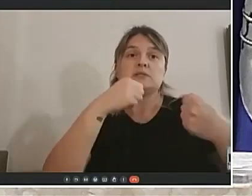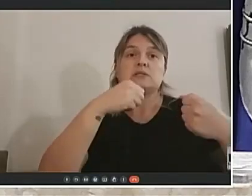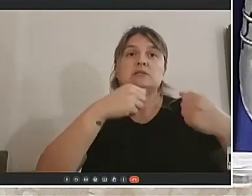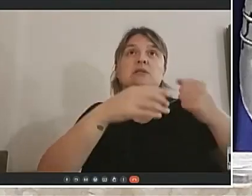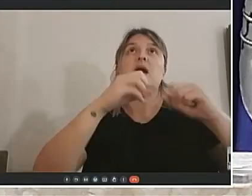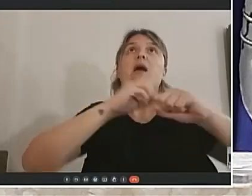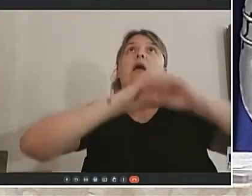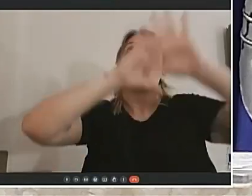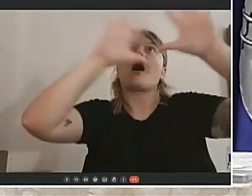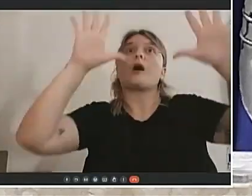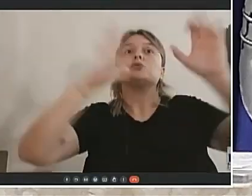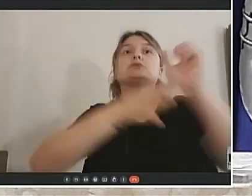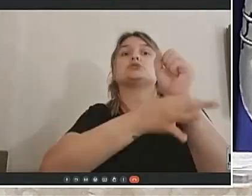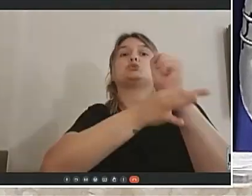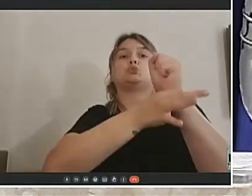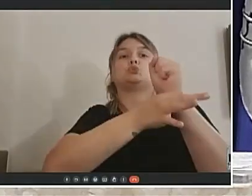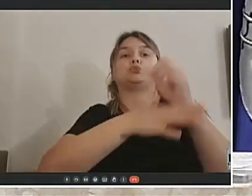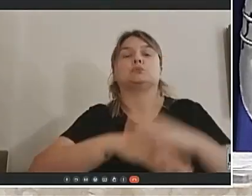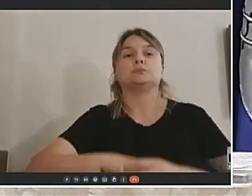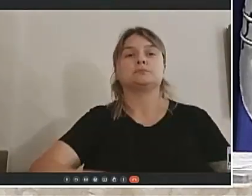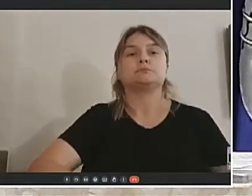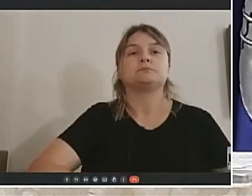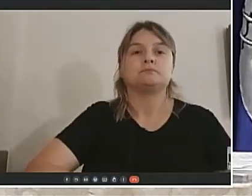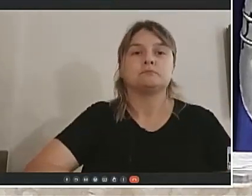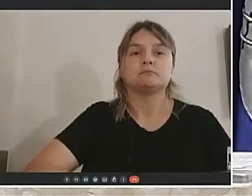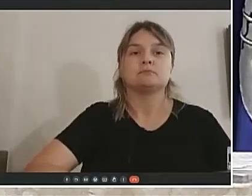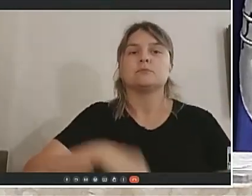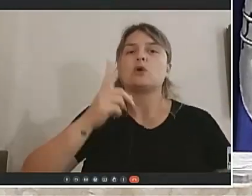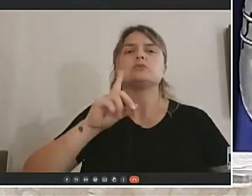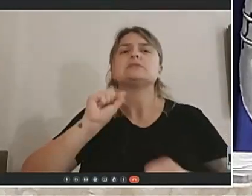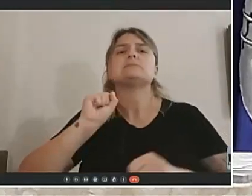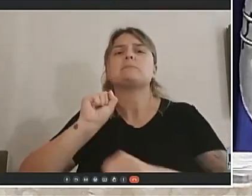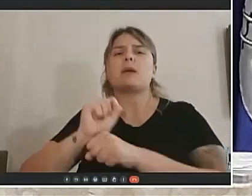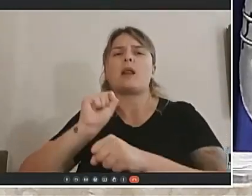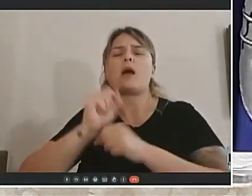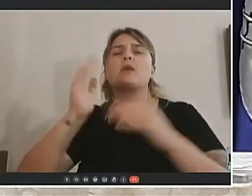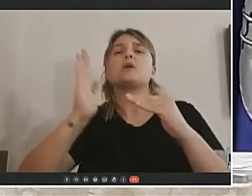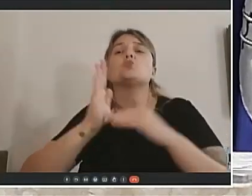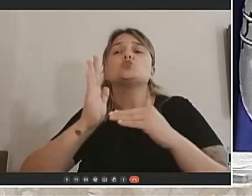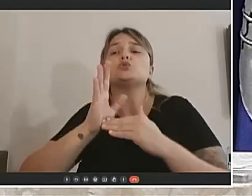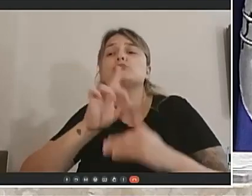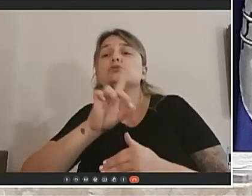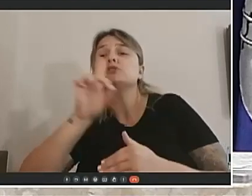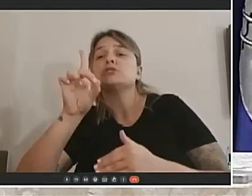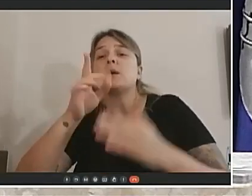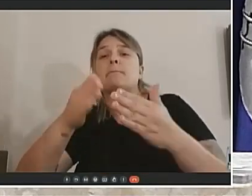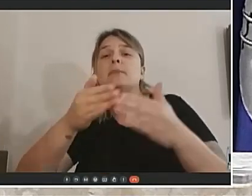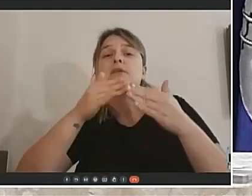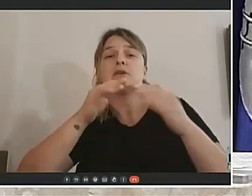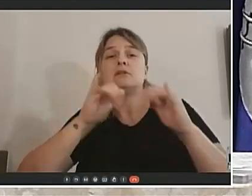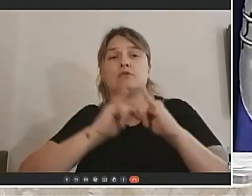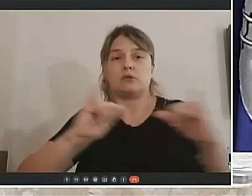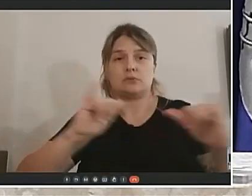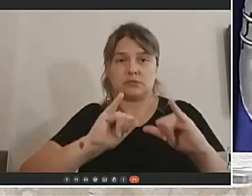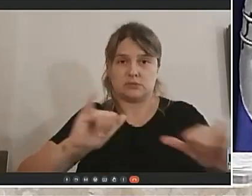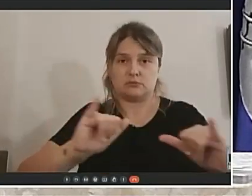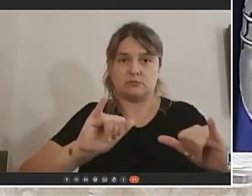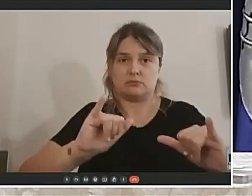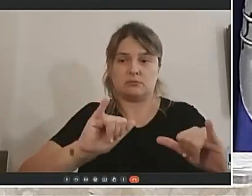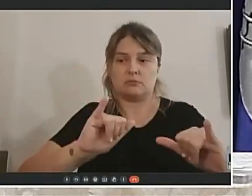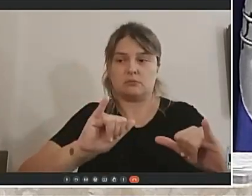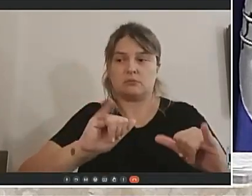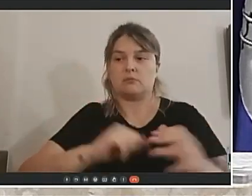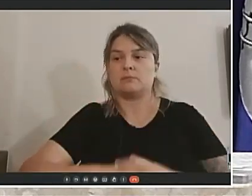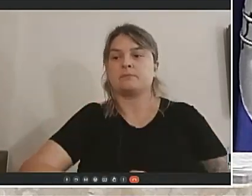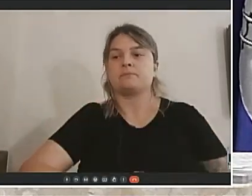na nossa cidade Então não vamos esperar até o último dia para solicitar informações que é